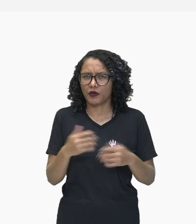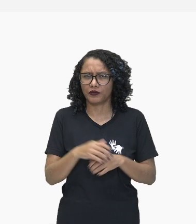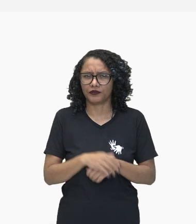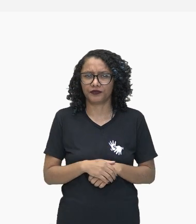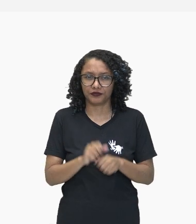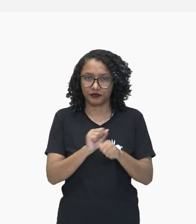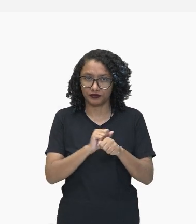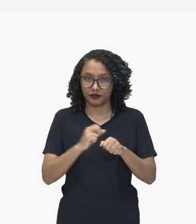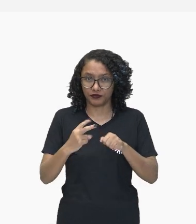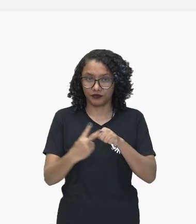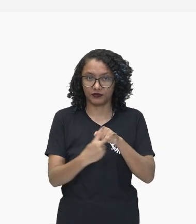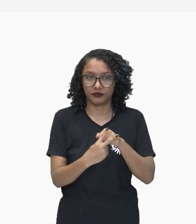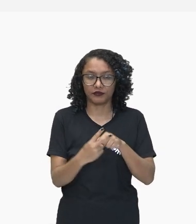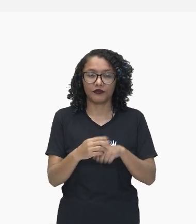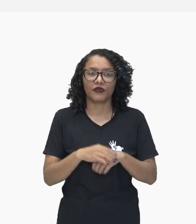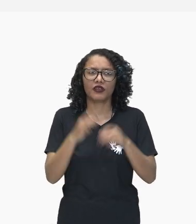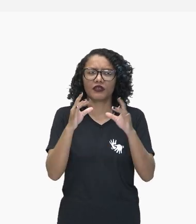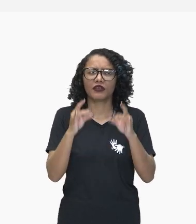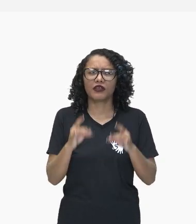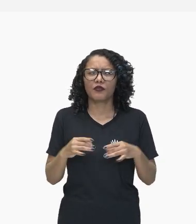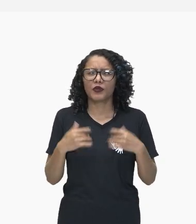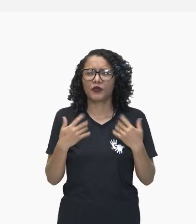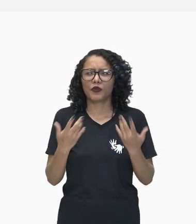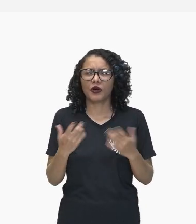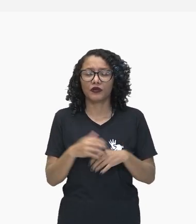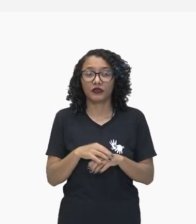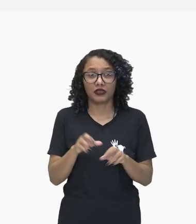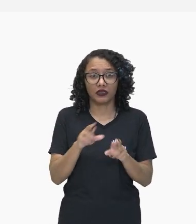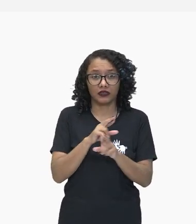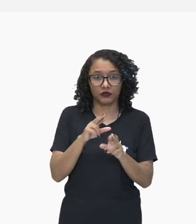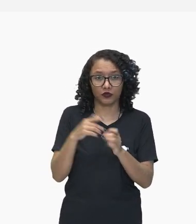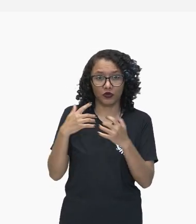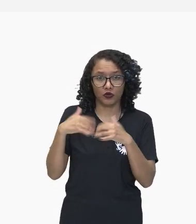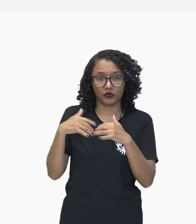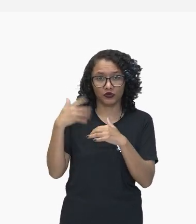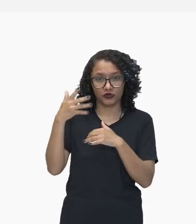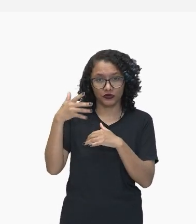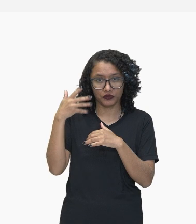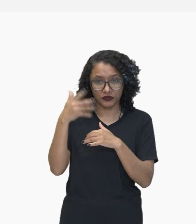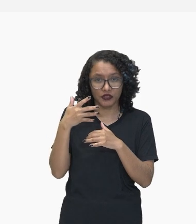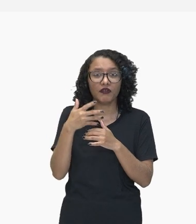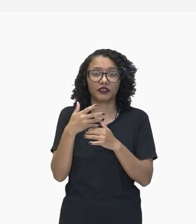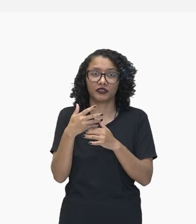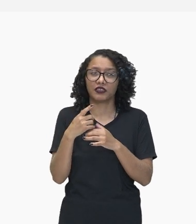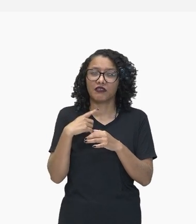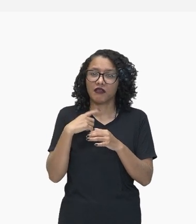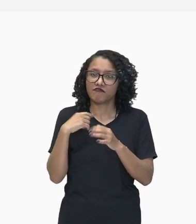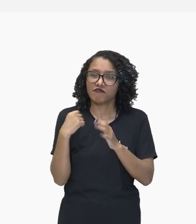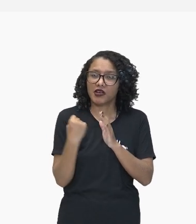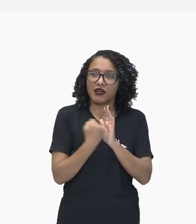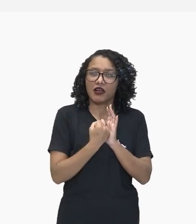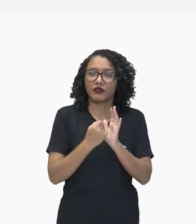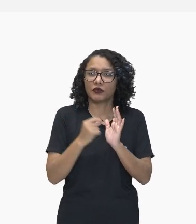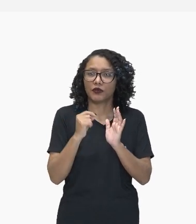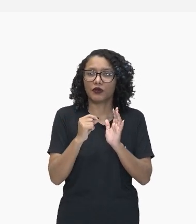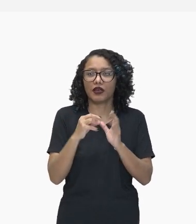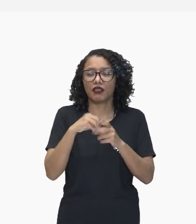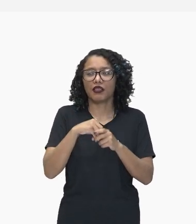conhecimento advérbio e o detalhamento relações lógico-discursivas marcadas